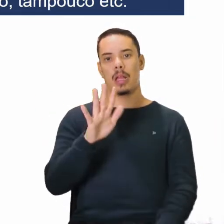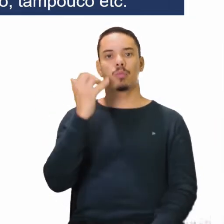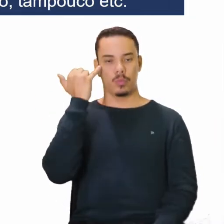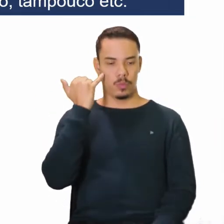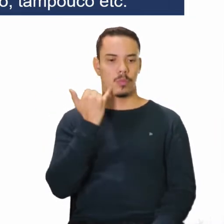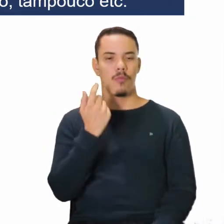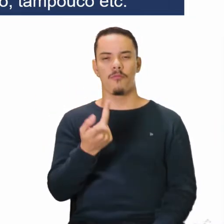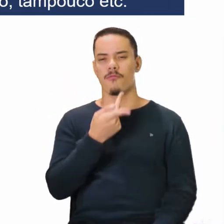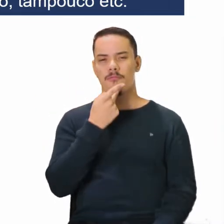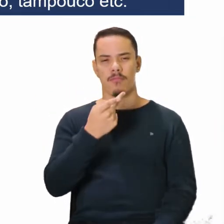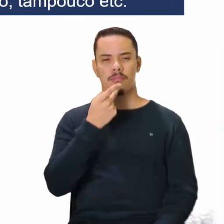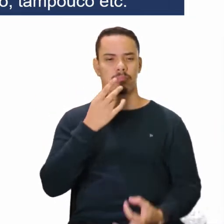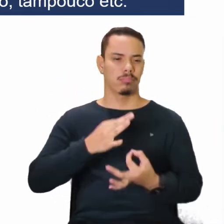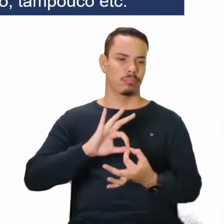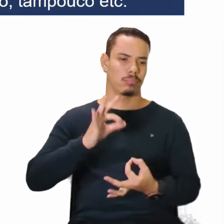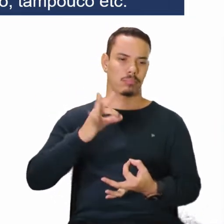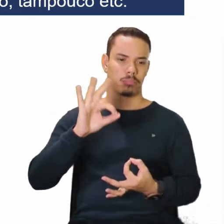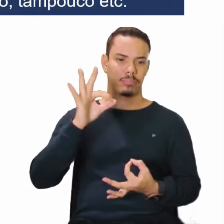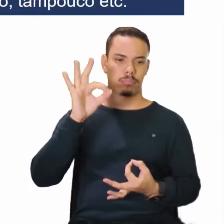muito.